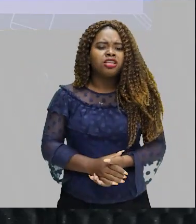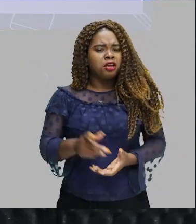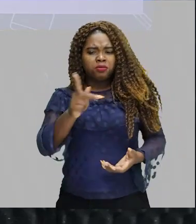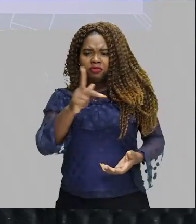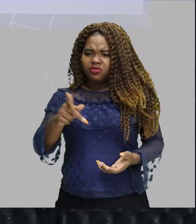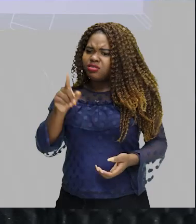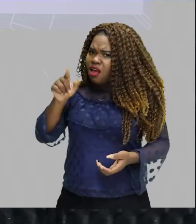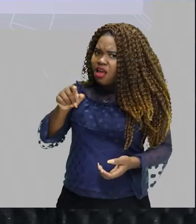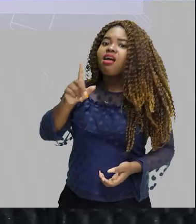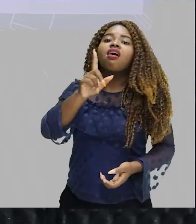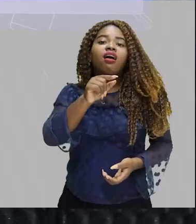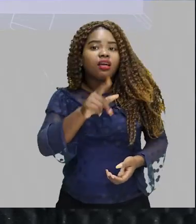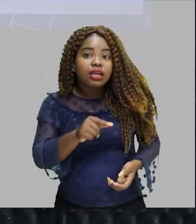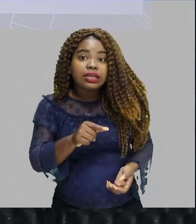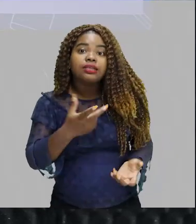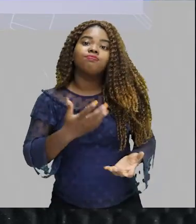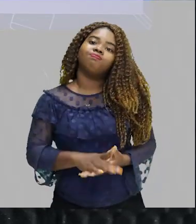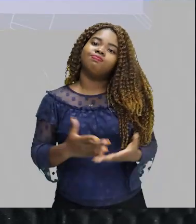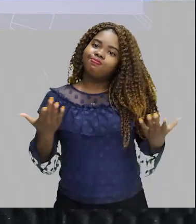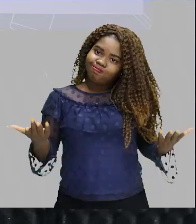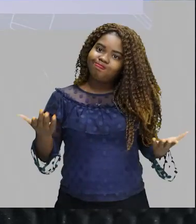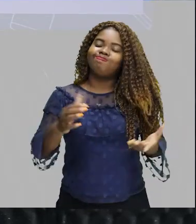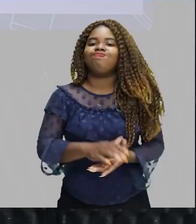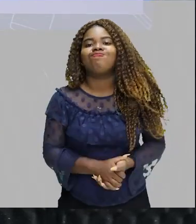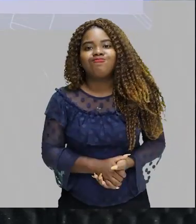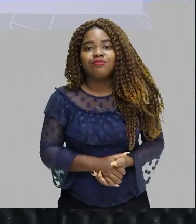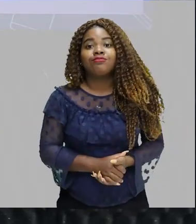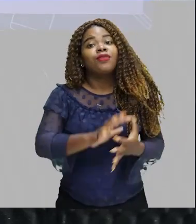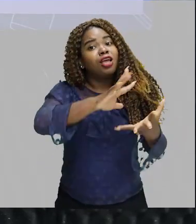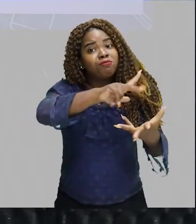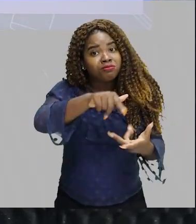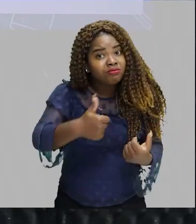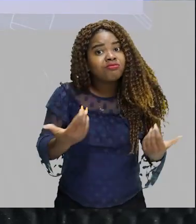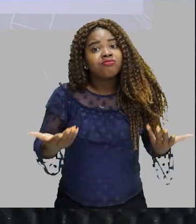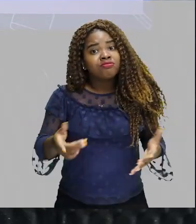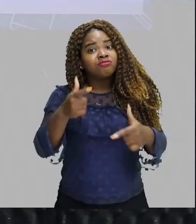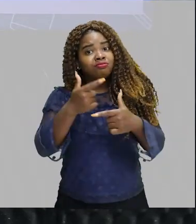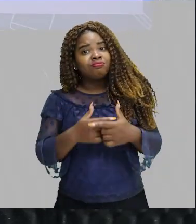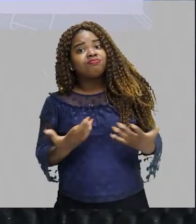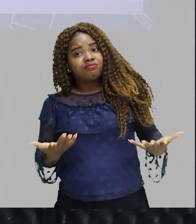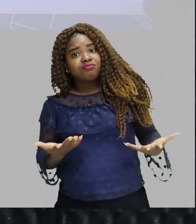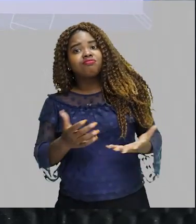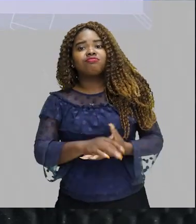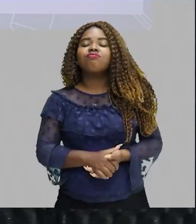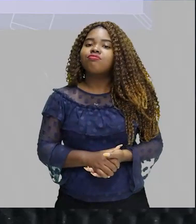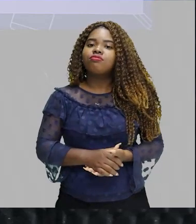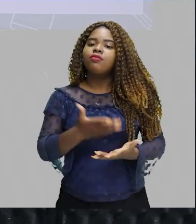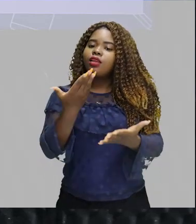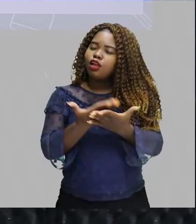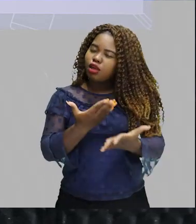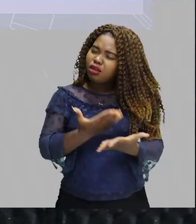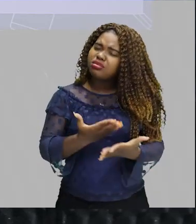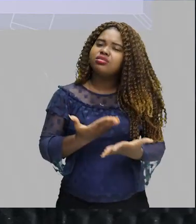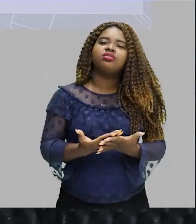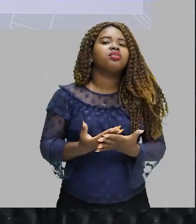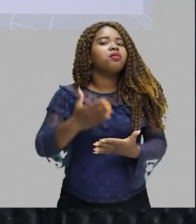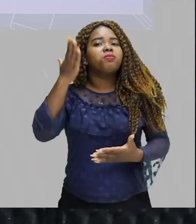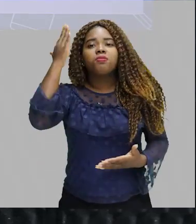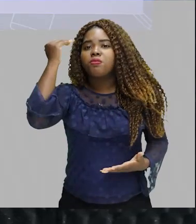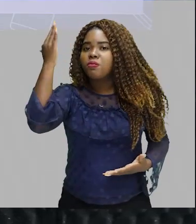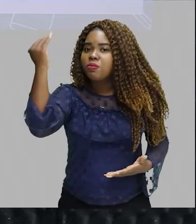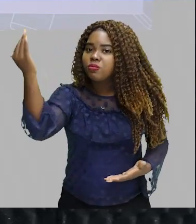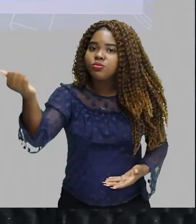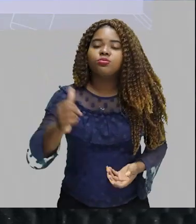apenas uma tendência nacional, mas é mundial, galera. Então, olha, essa aula, ela é muito